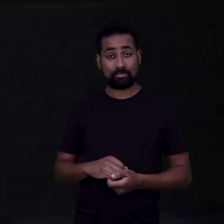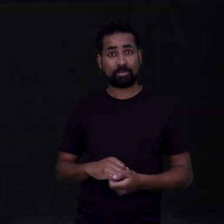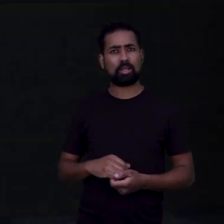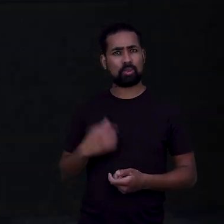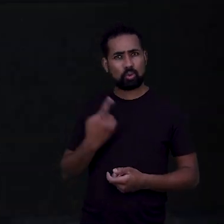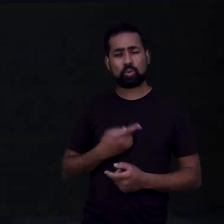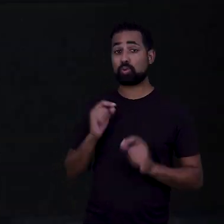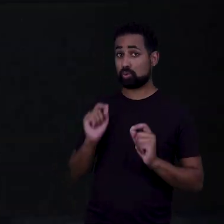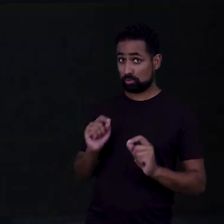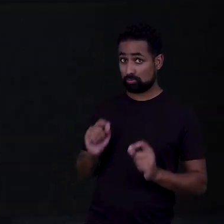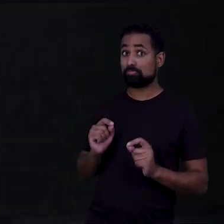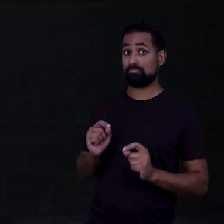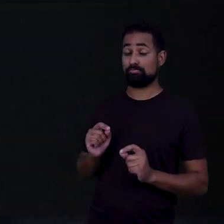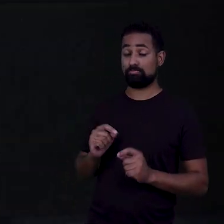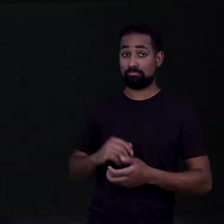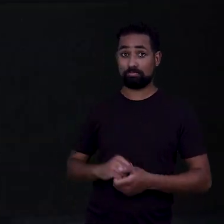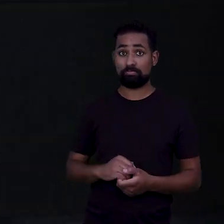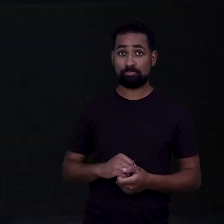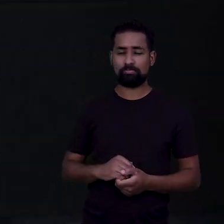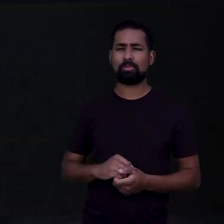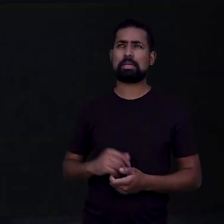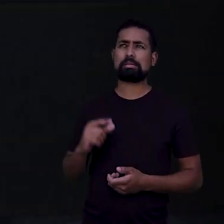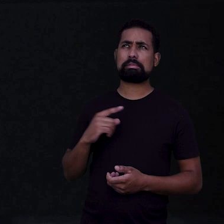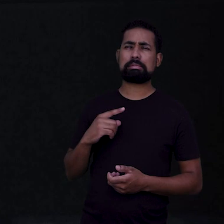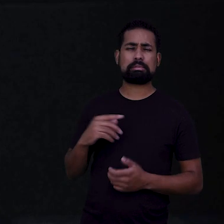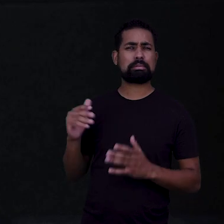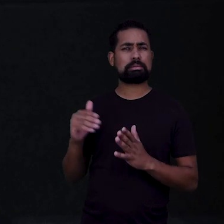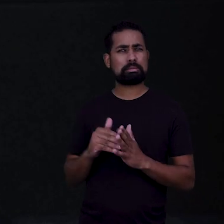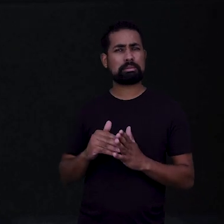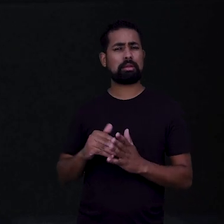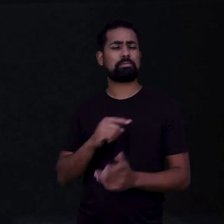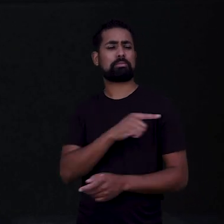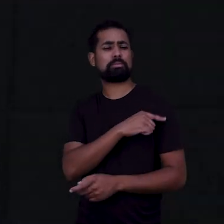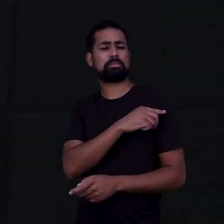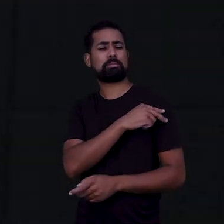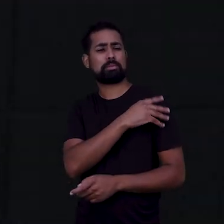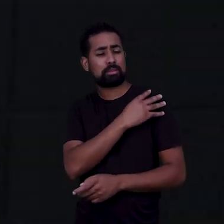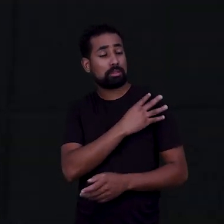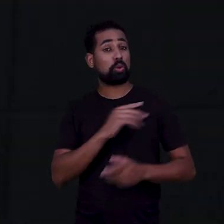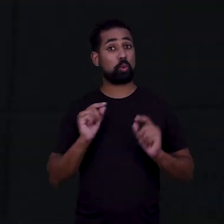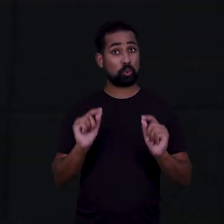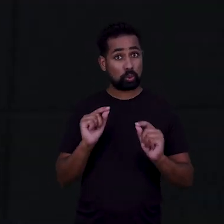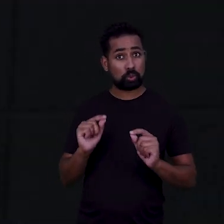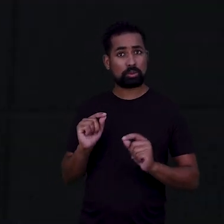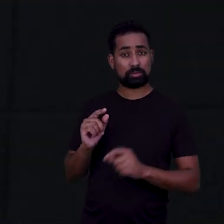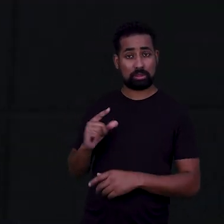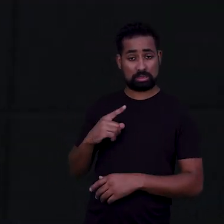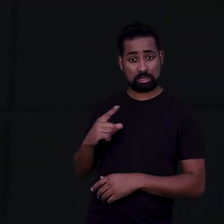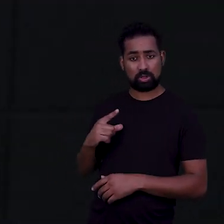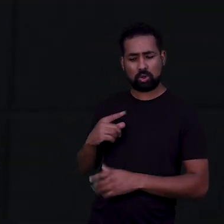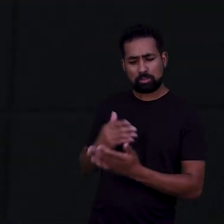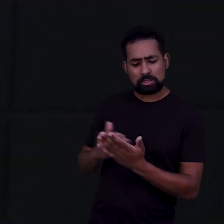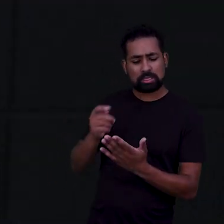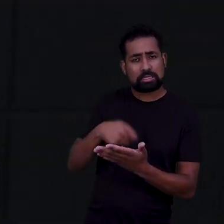gente fez uma peça de teatro no ginásio. E essa peça que as minhas